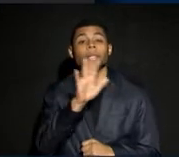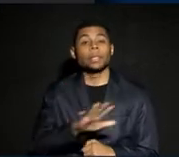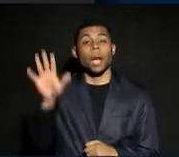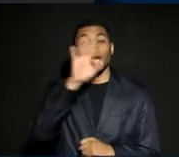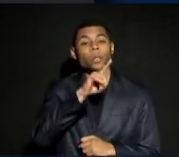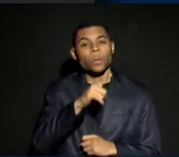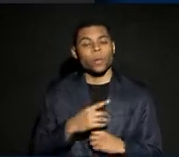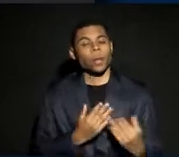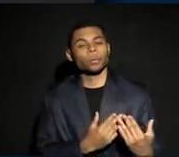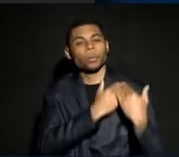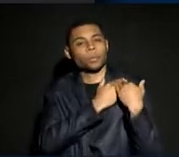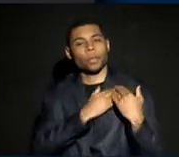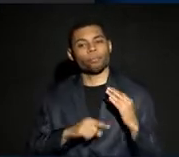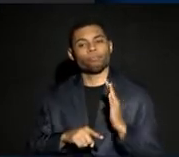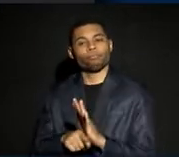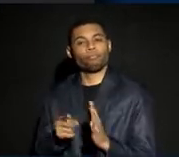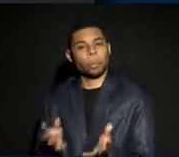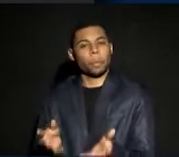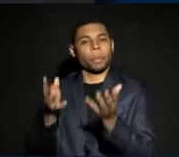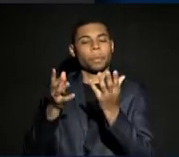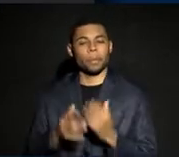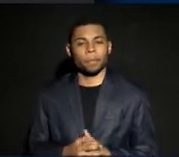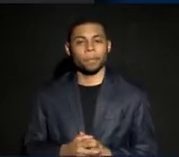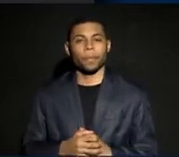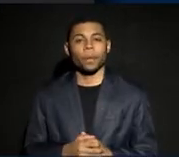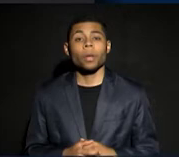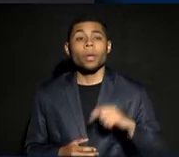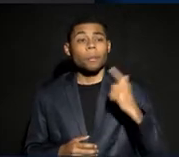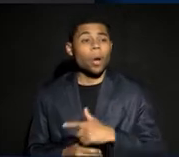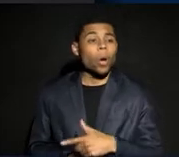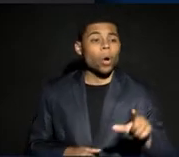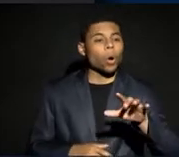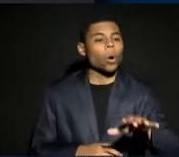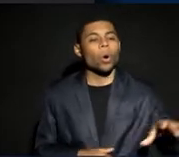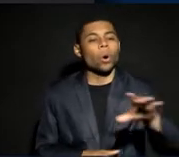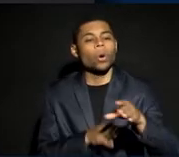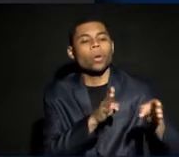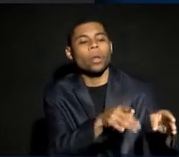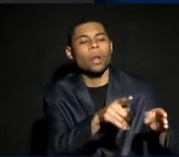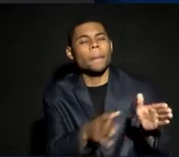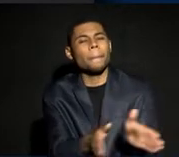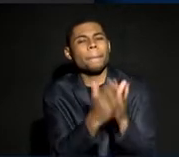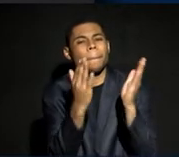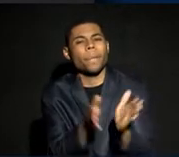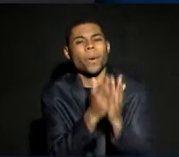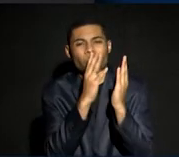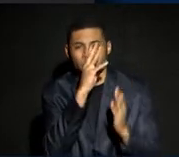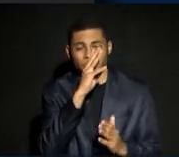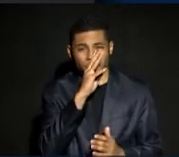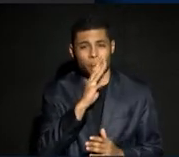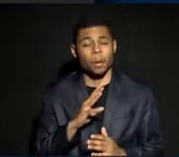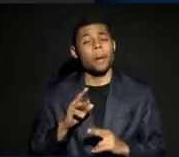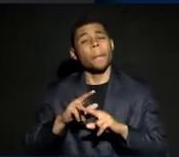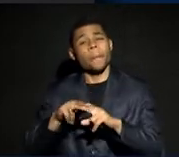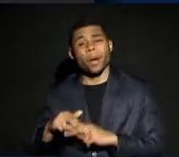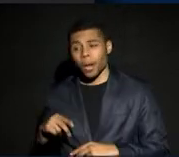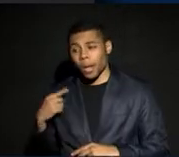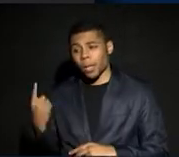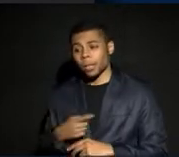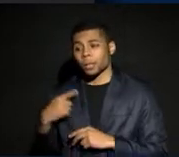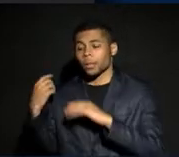tiver um papel indutor. E na outra franja, que é da extrema pobreza. Que são coisas que o mercado não vai